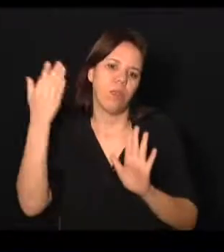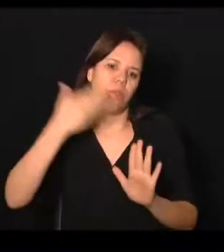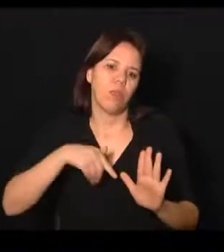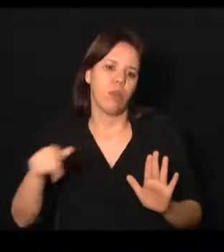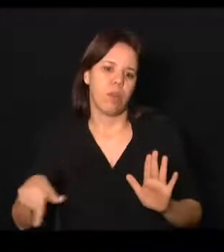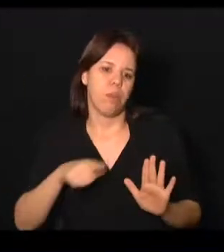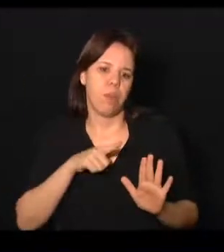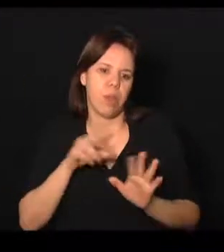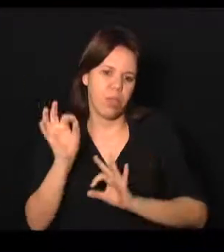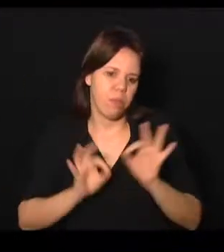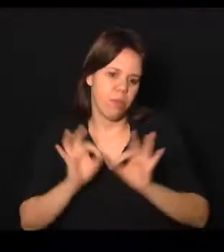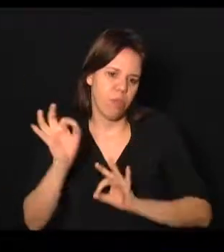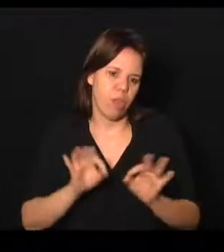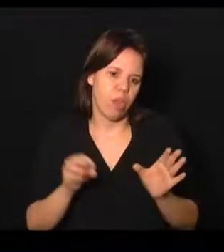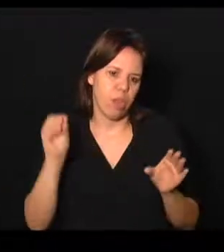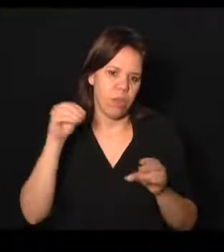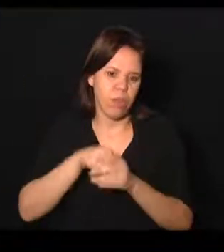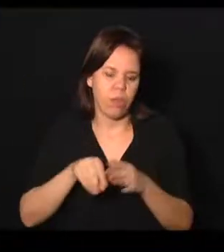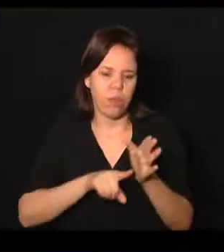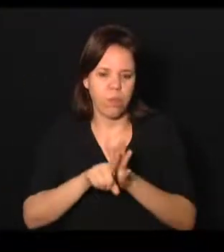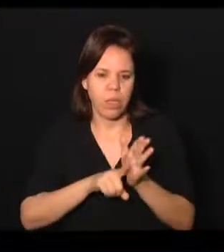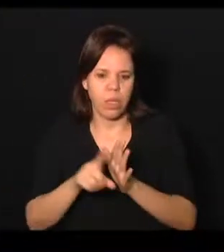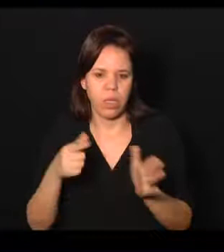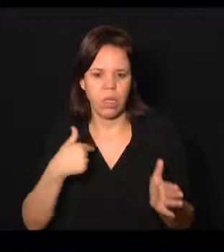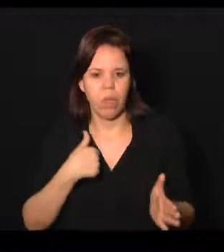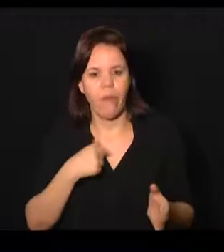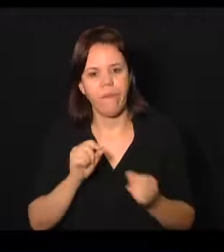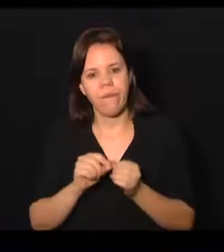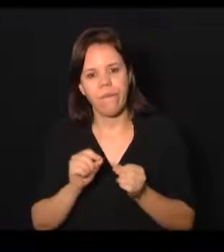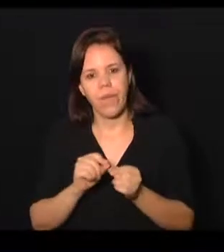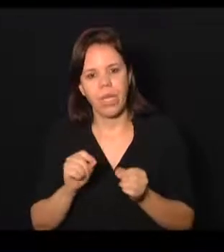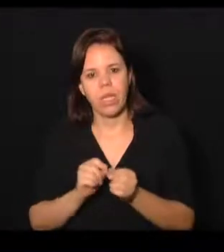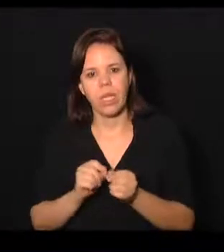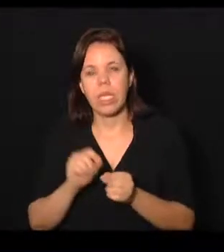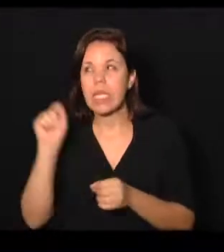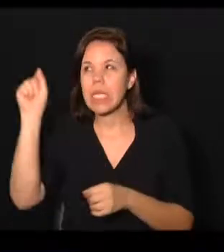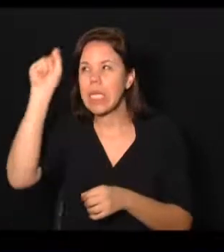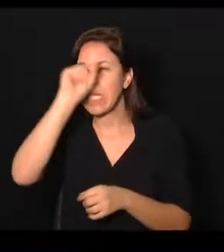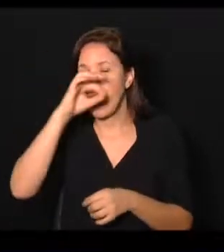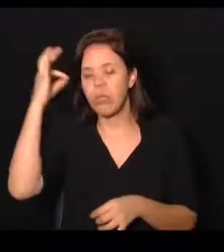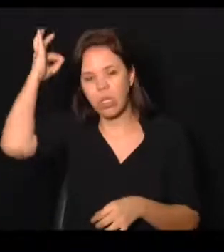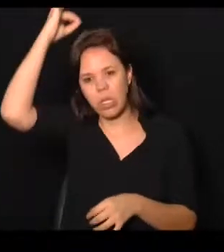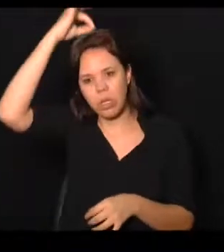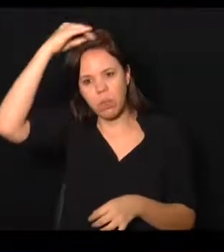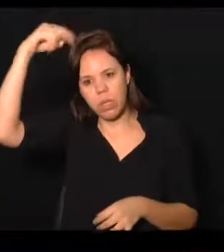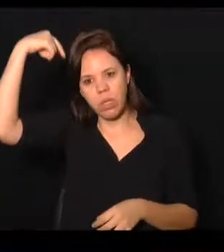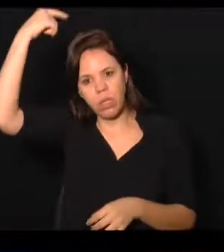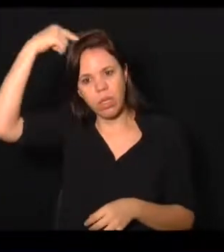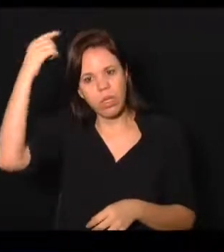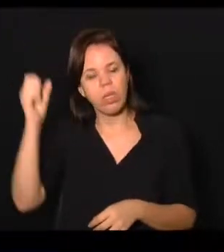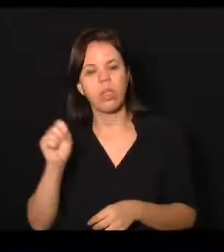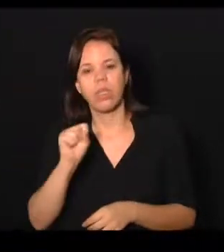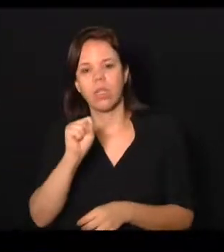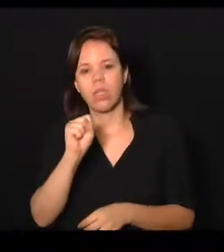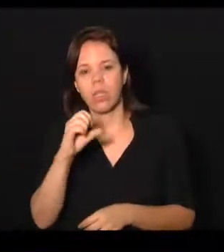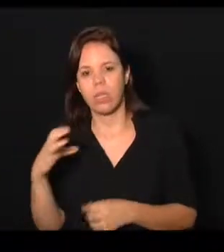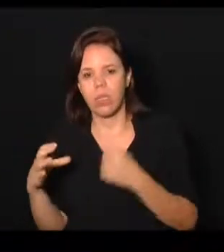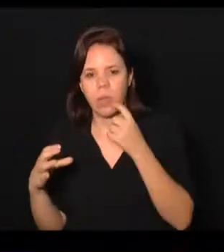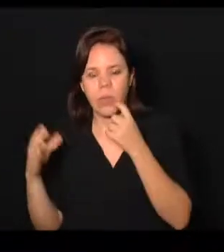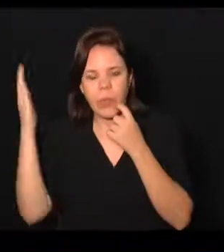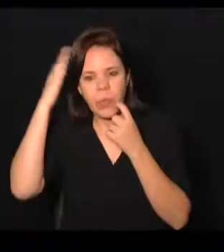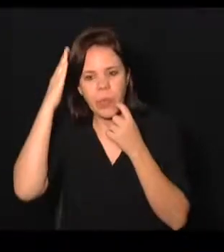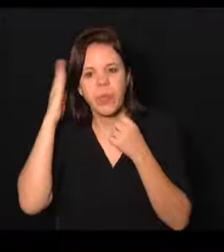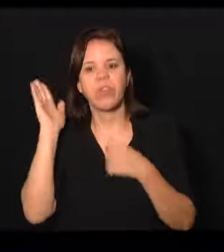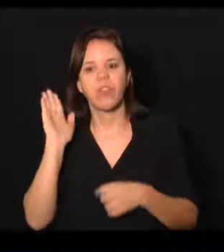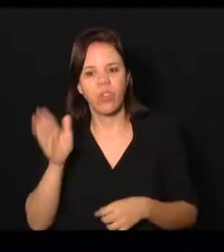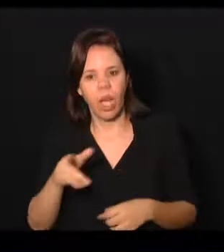nesse projeto, dentro da pesquisa que eu realizei, que estados do Espírito Santo, Santa Catarina e Paraná já